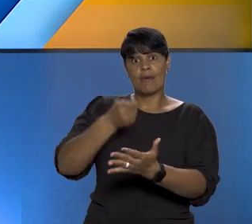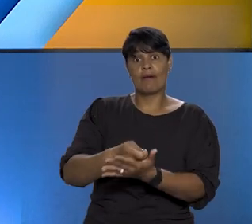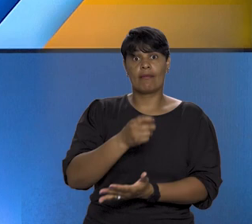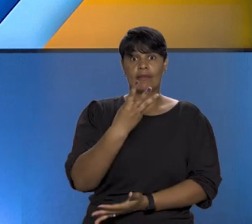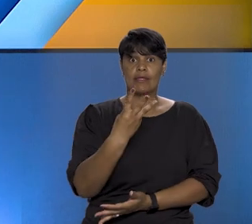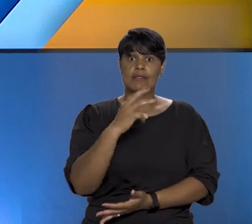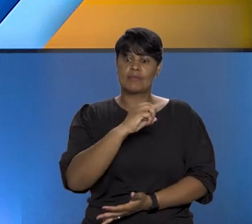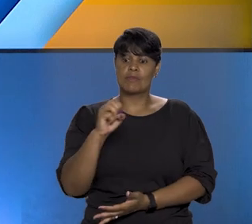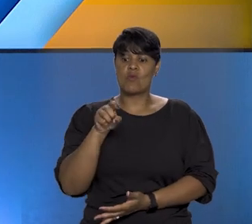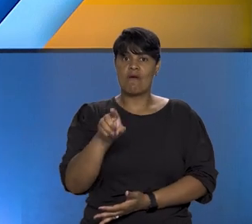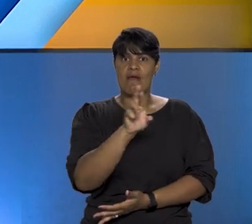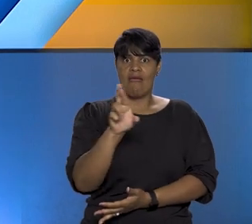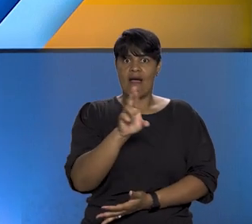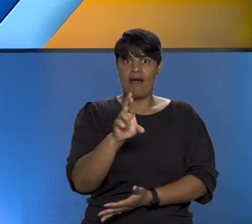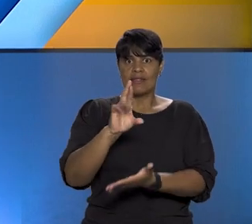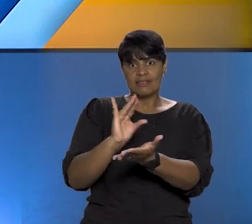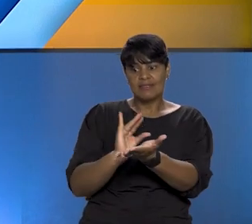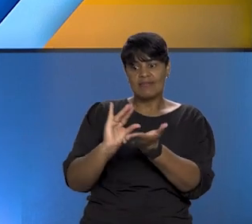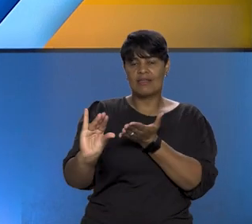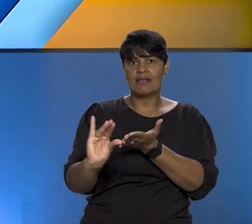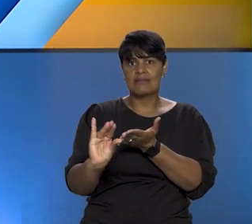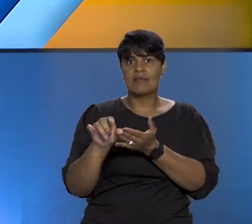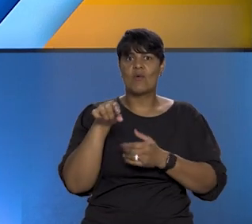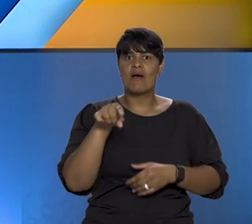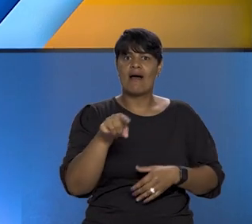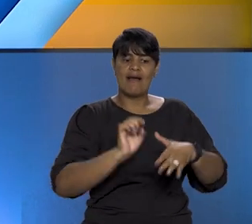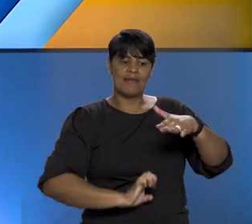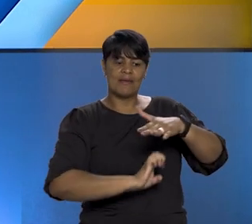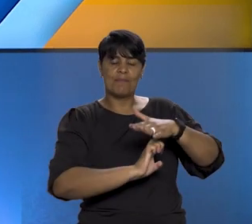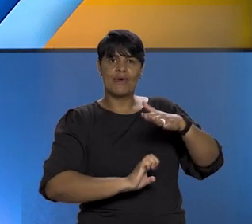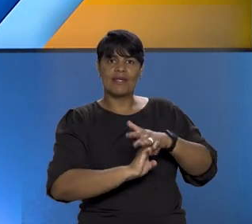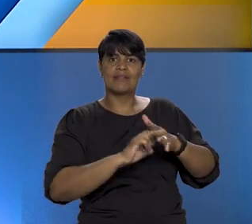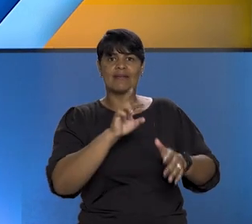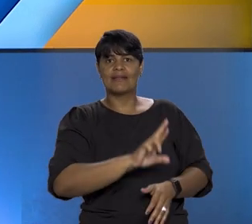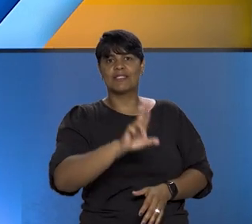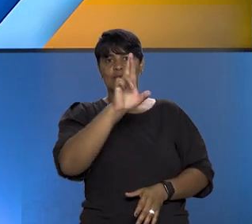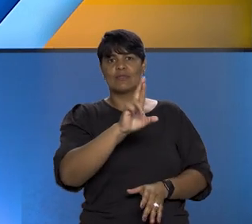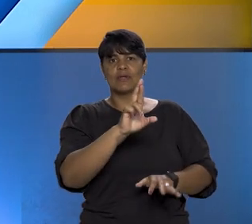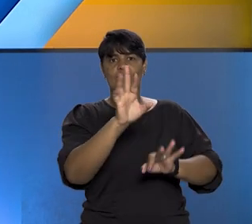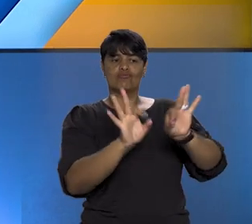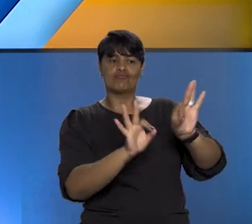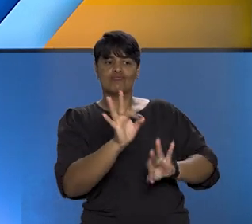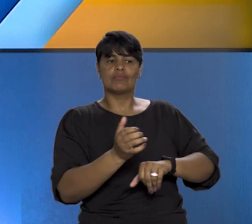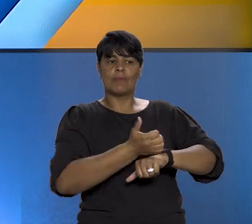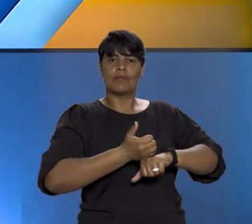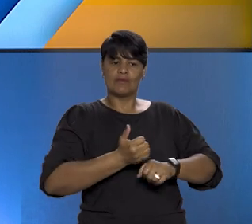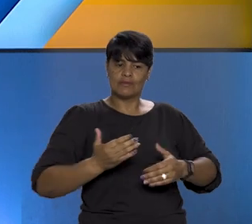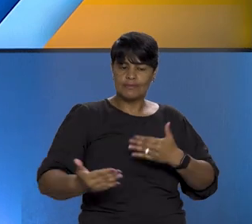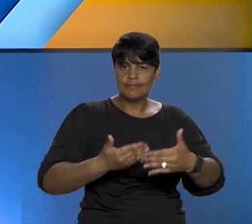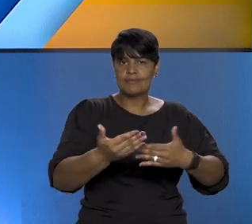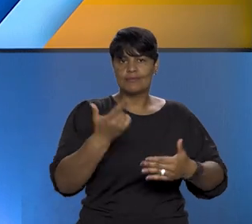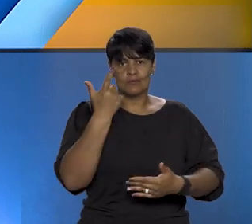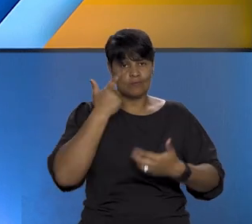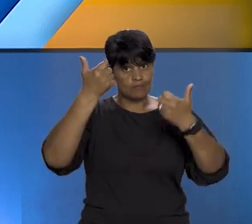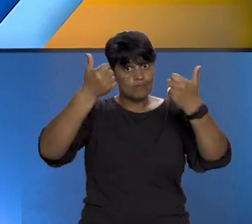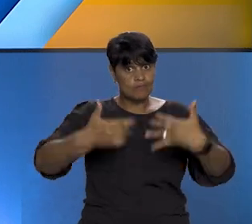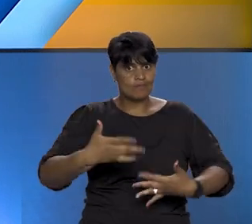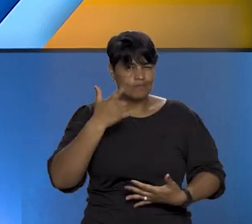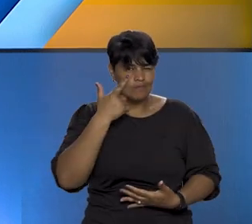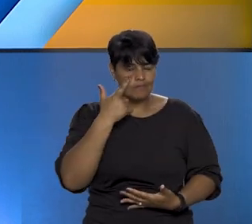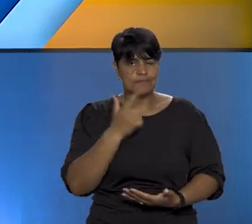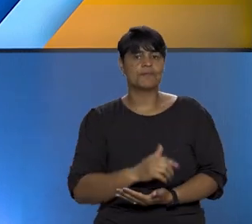por indicação de atleta para empresa que administra carreiras esportivas saiba mais com a repórter